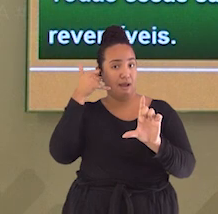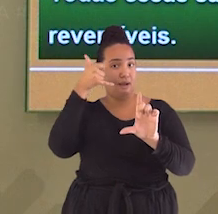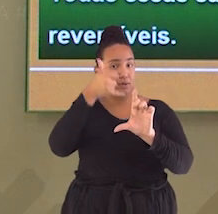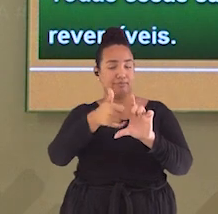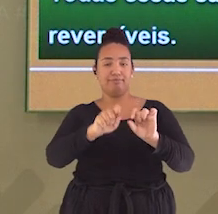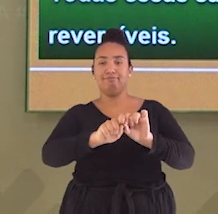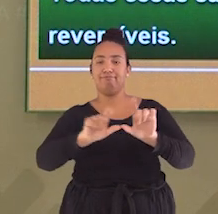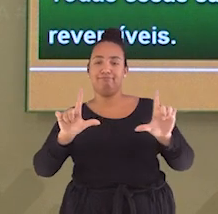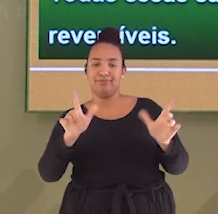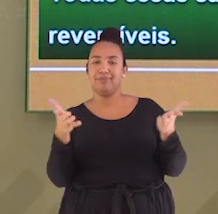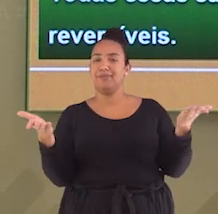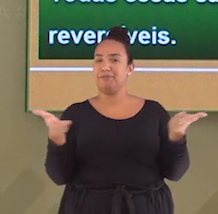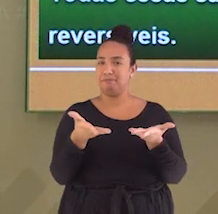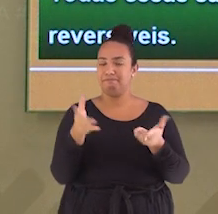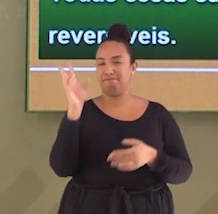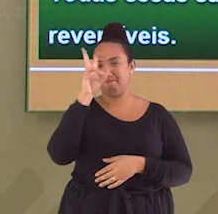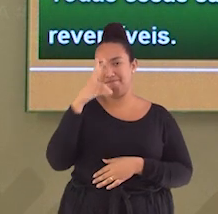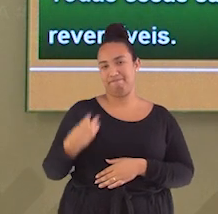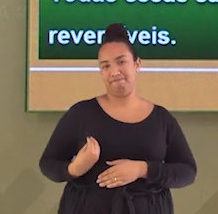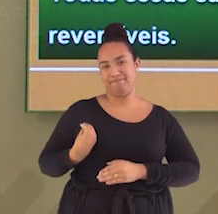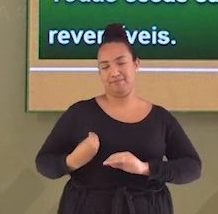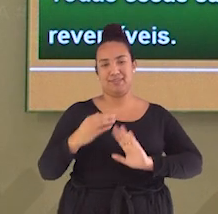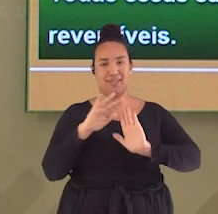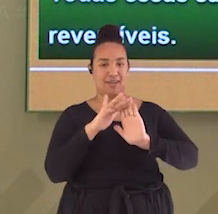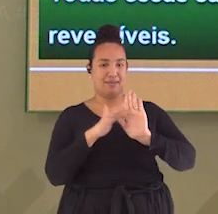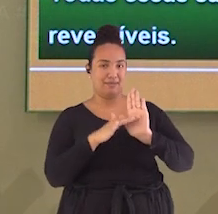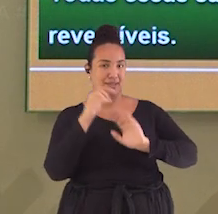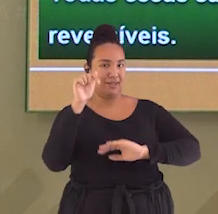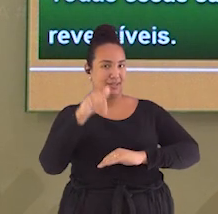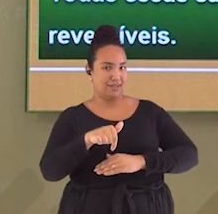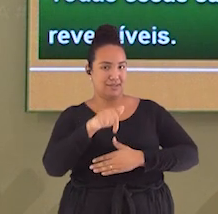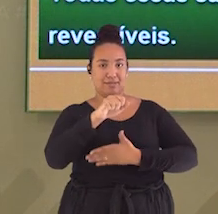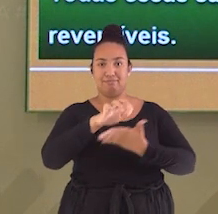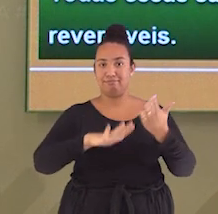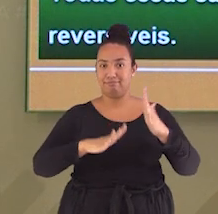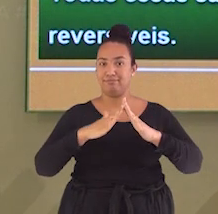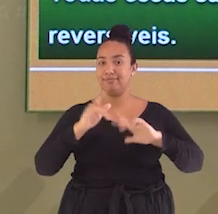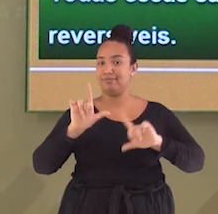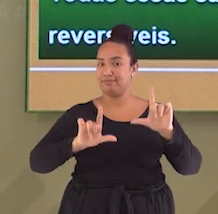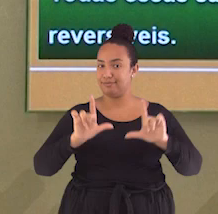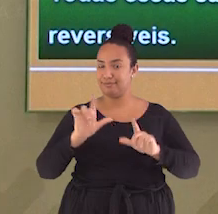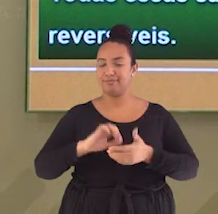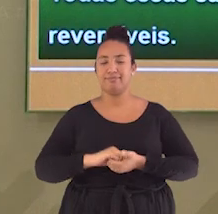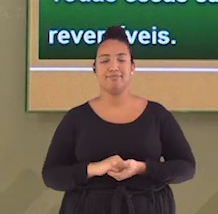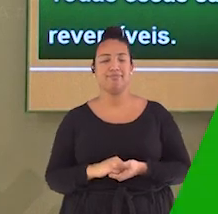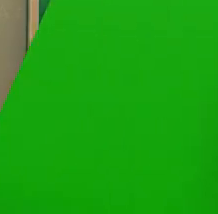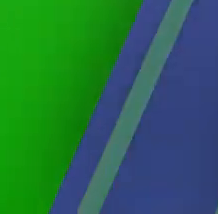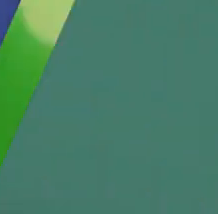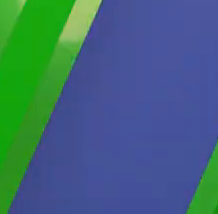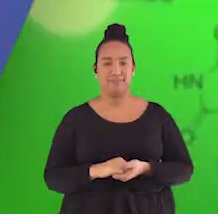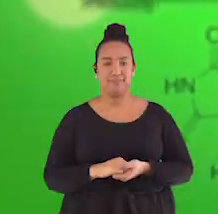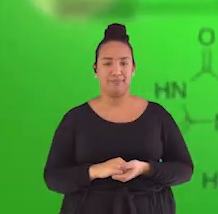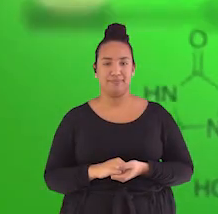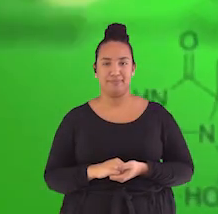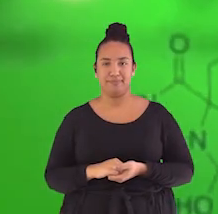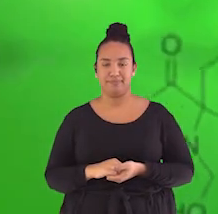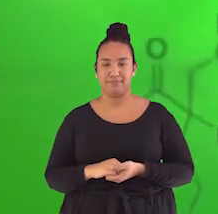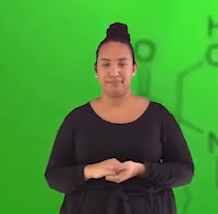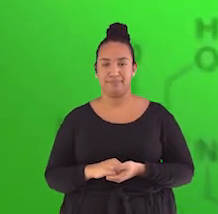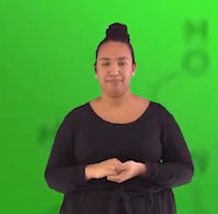que aparece aqui na sua tela e deixe a presença registrada aqui nessa aula.